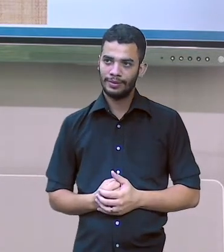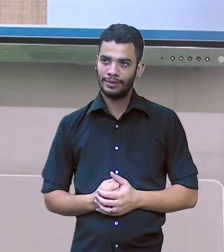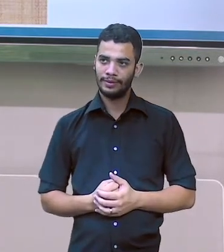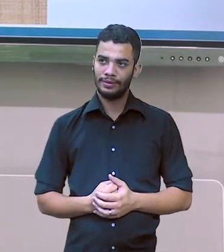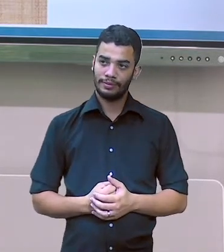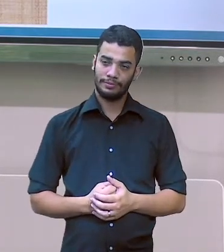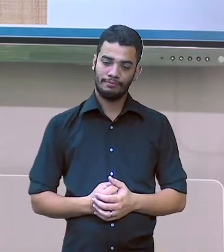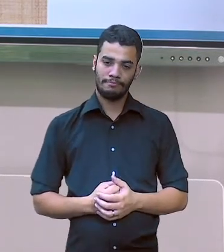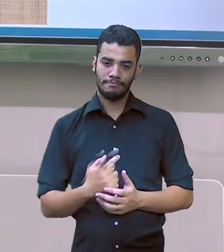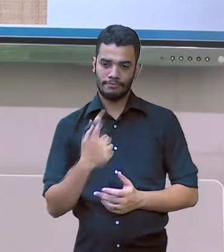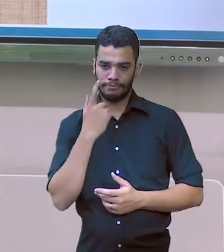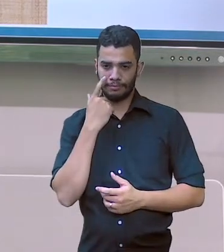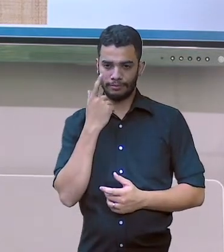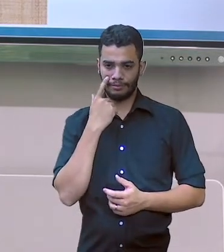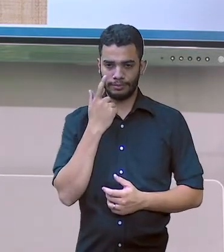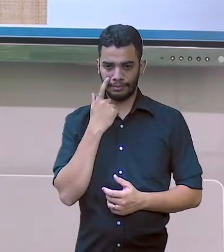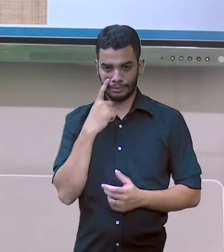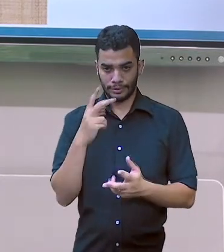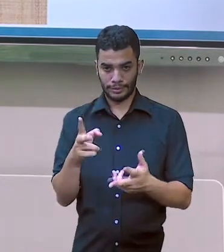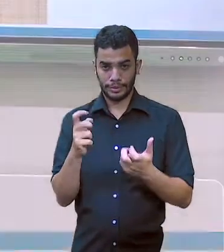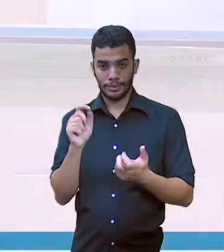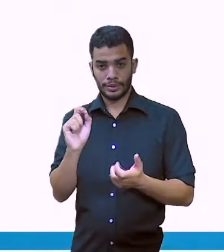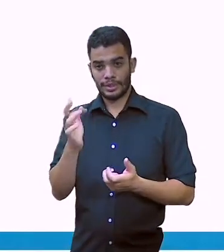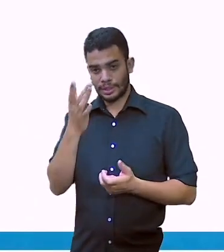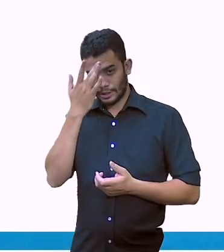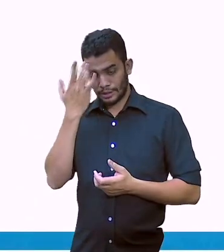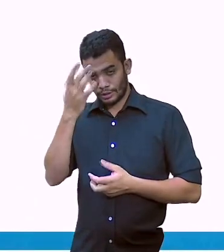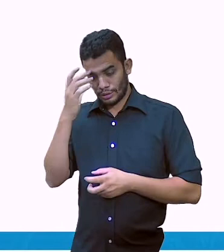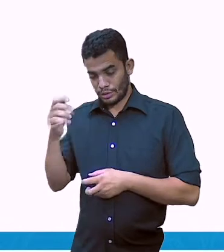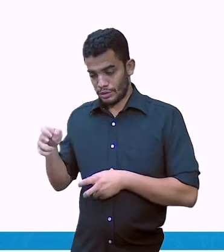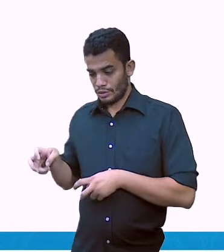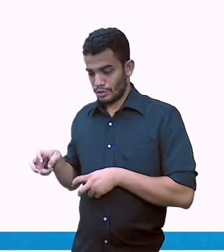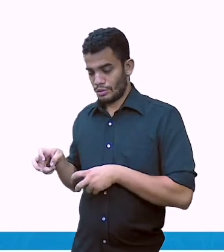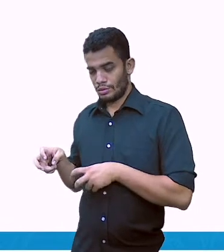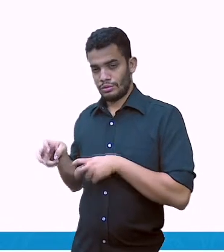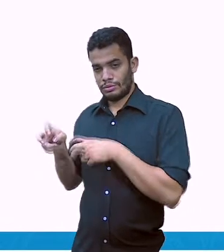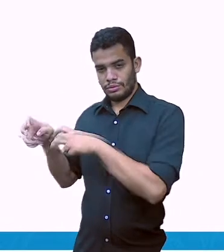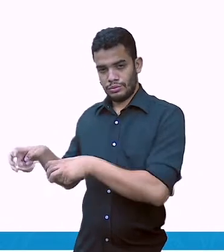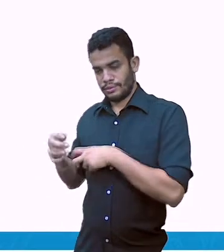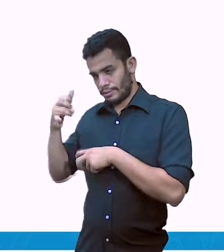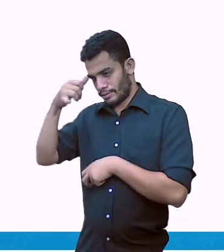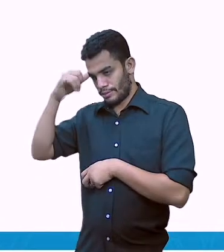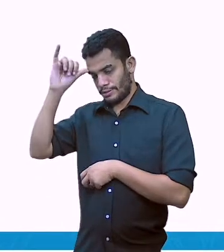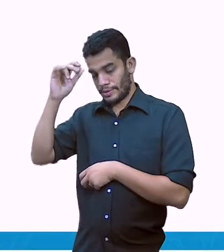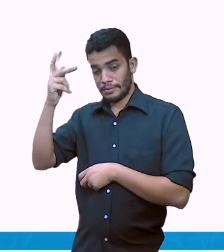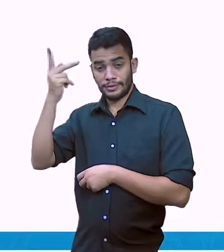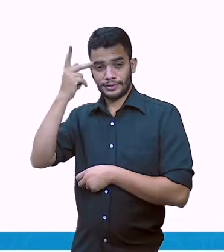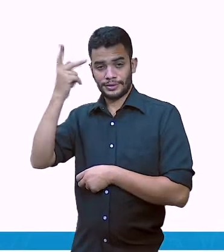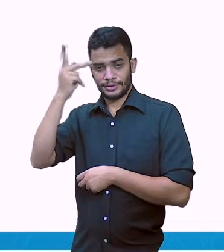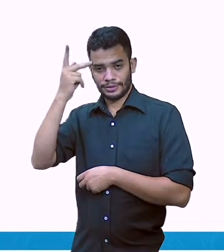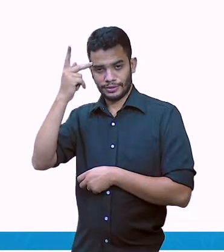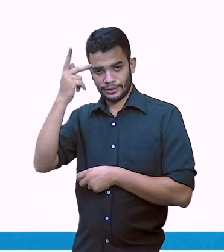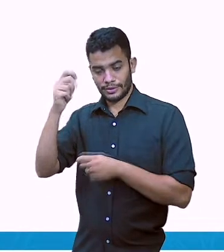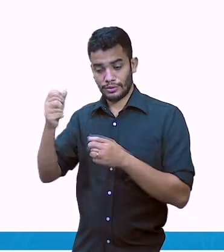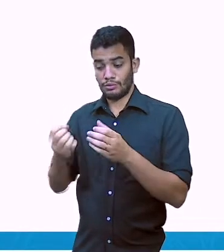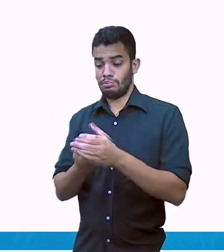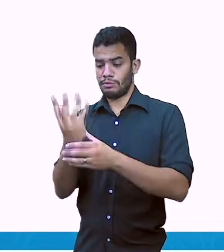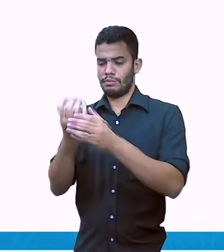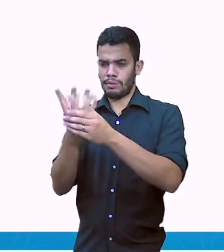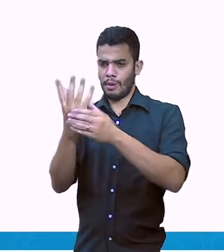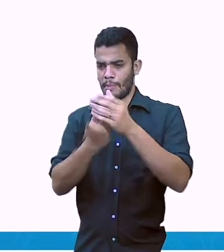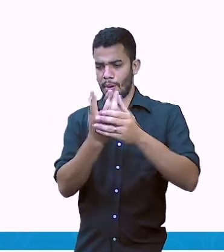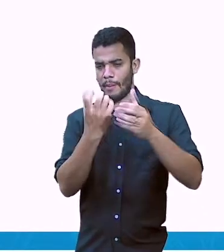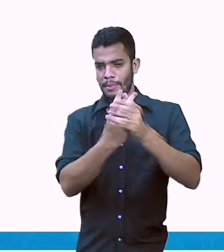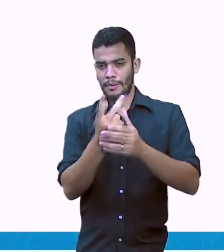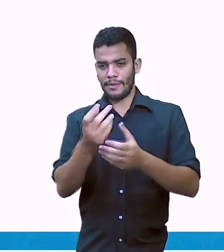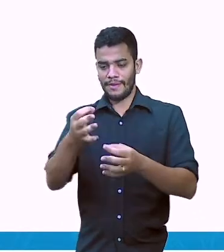Perdão. Os fazendeiros paulistas, que produziam o café, né, que tinham as suas